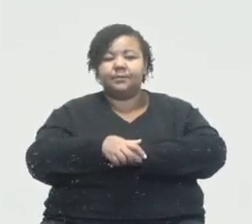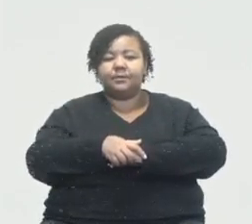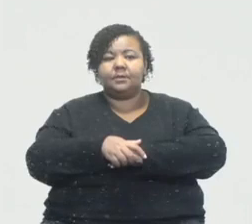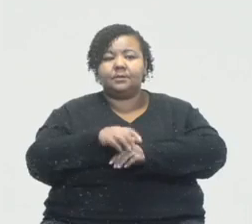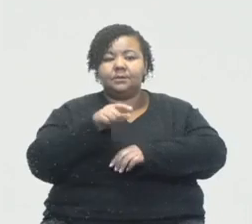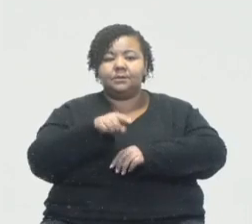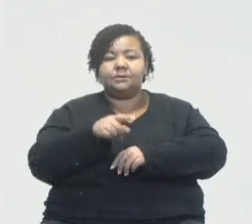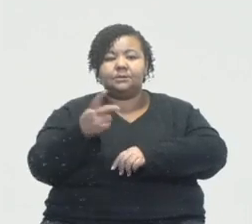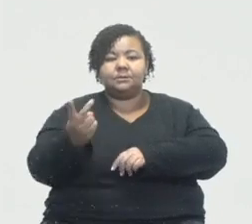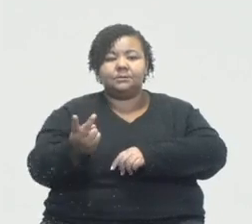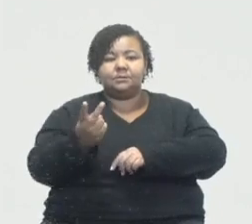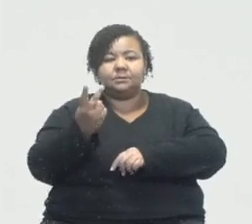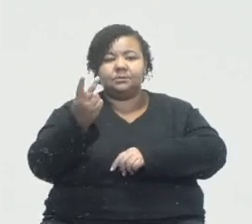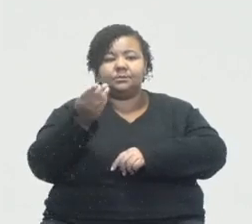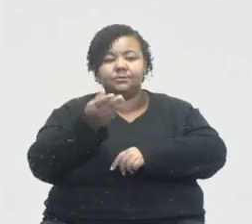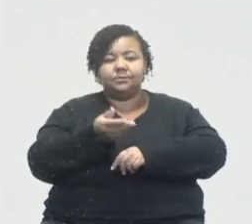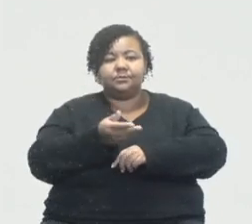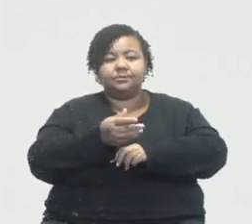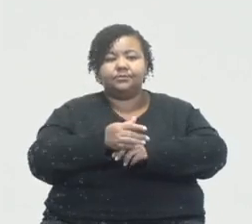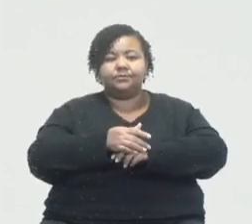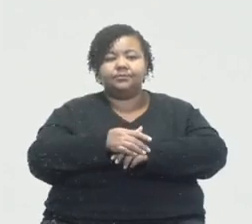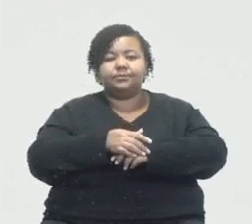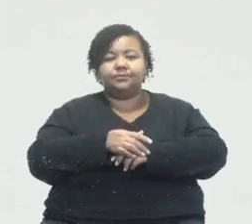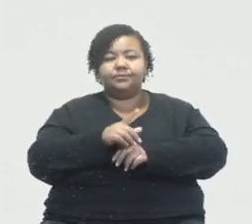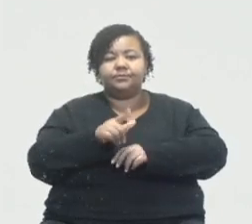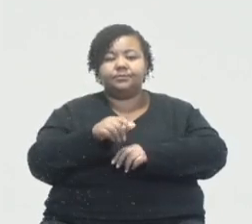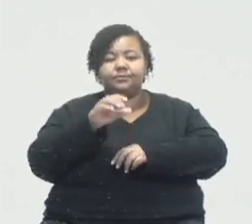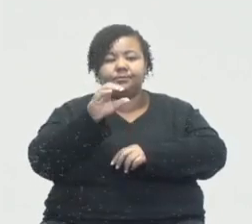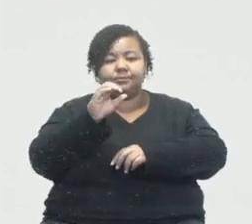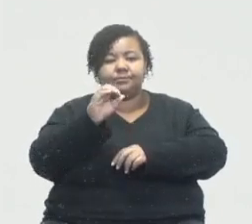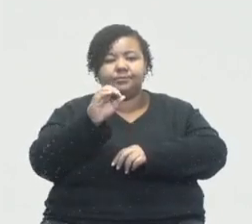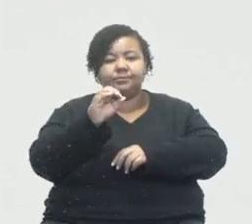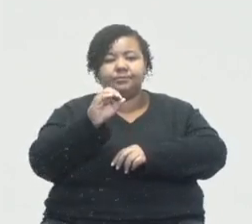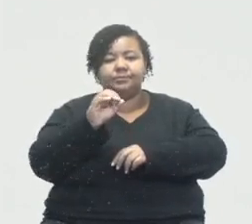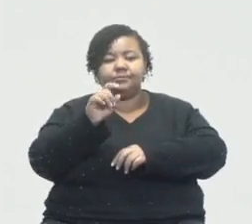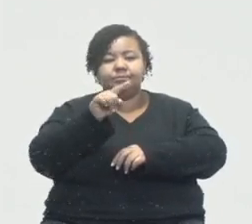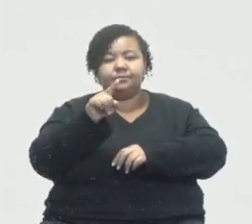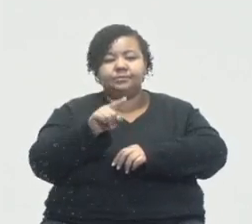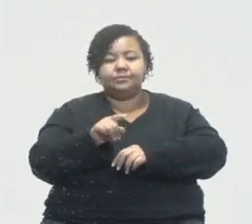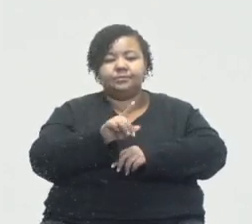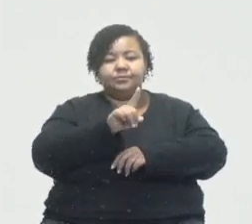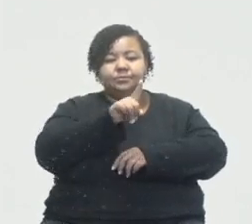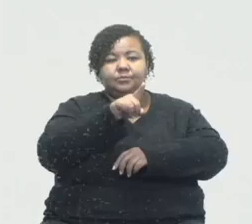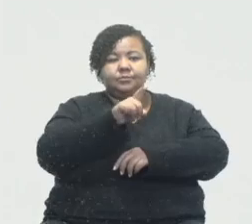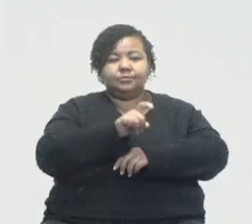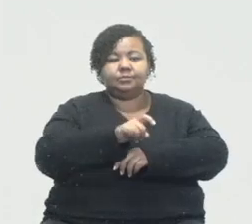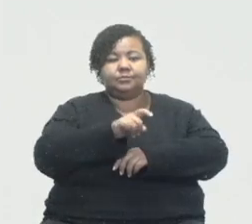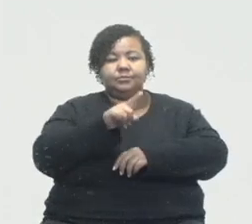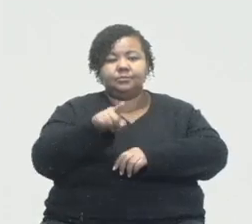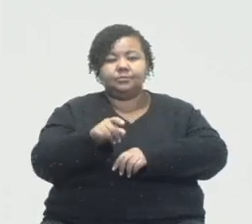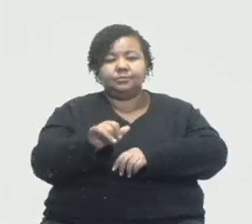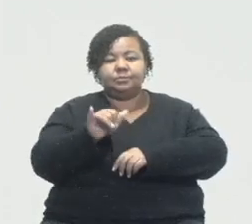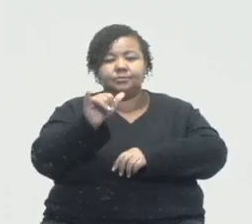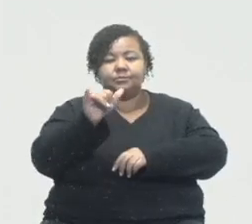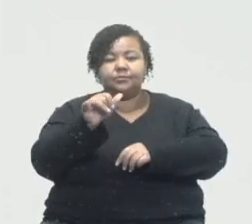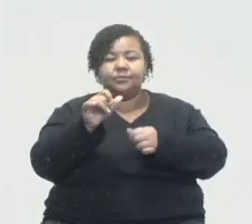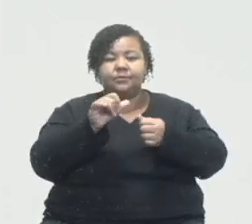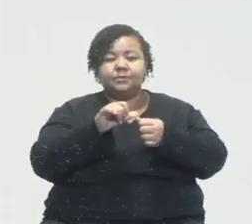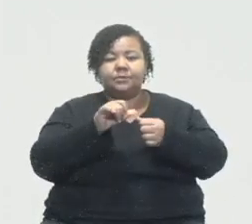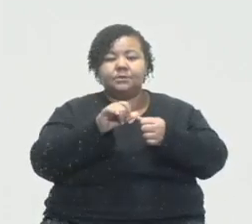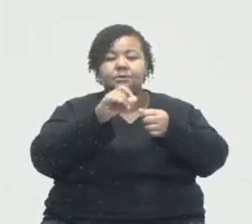este valor, que não é igual a zero, vai ser igual a x e y. Realizando